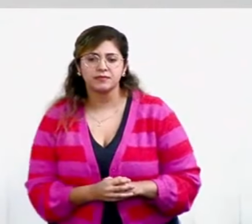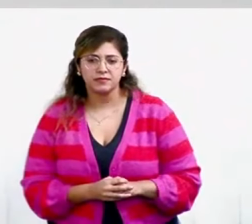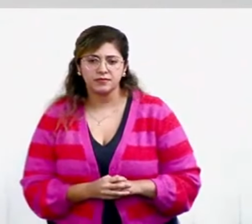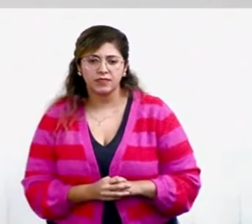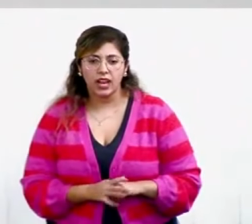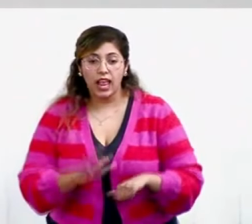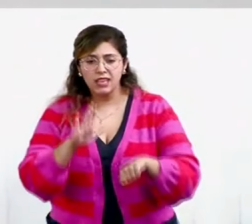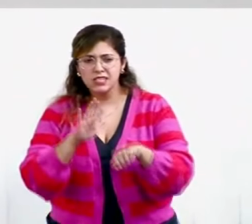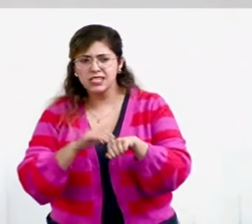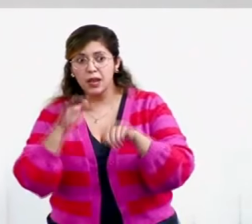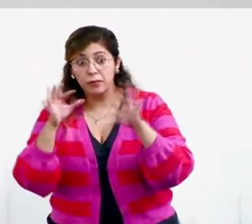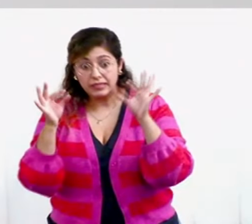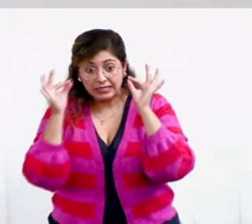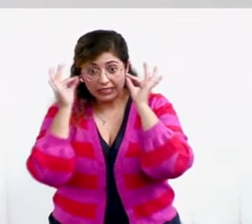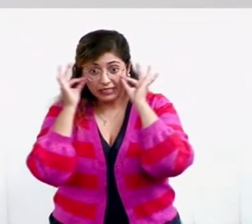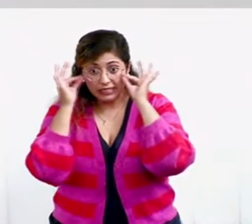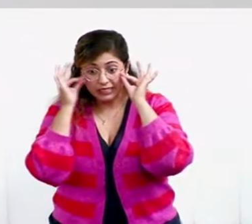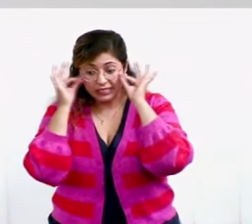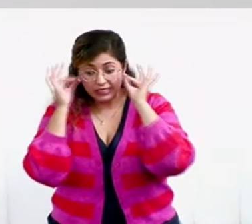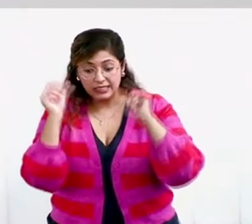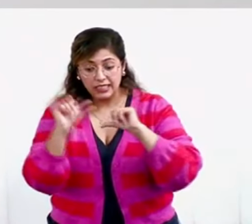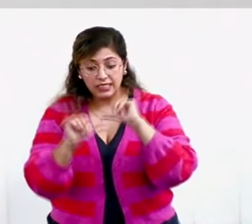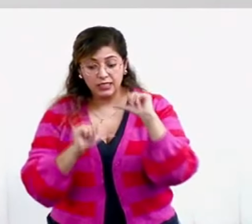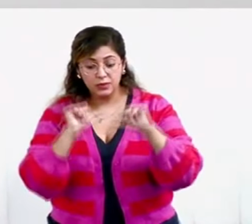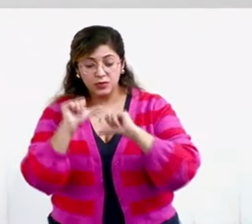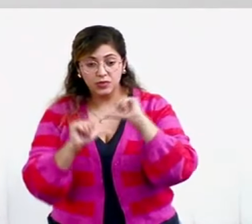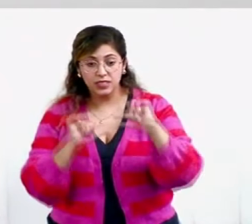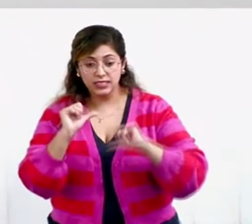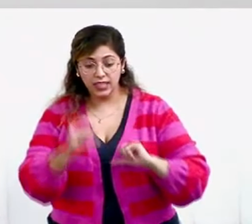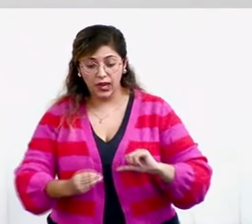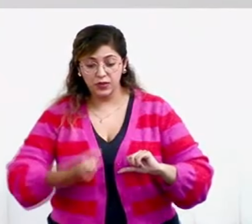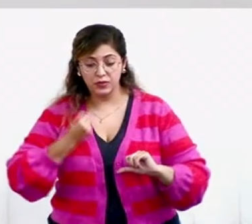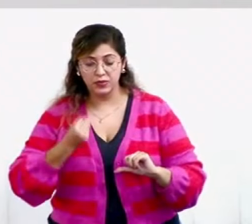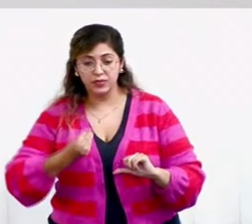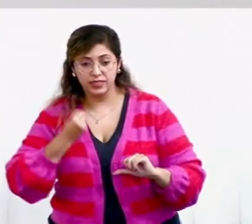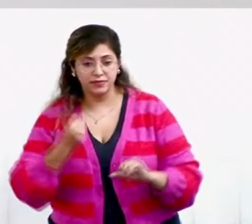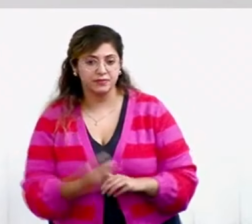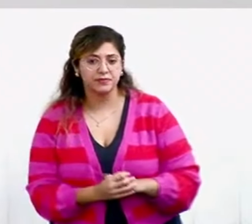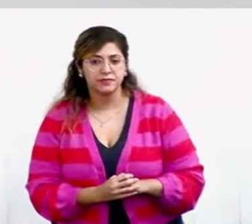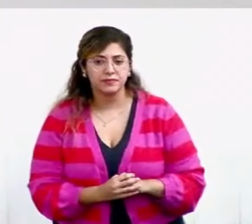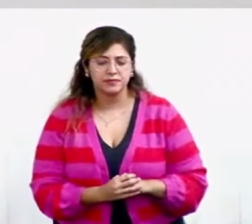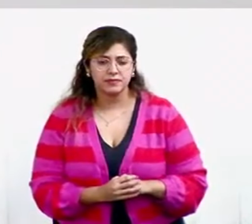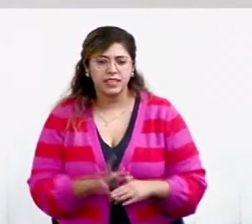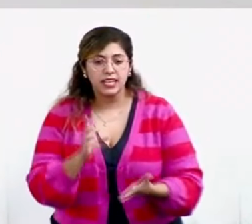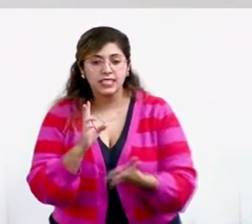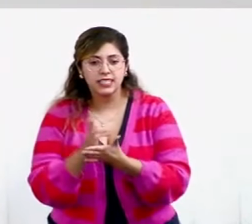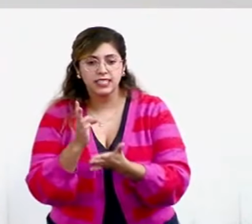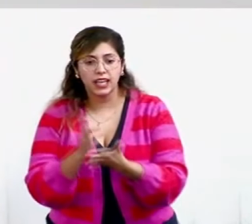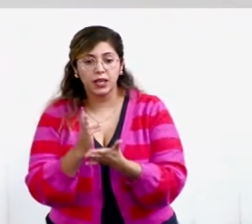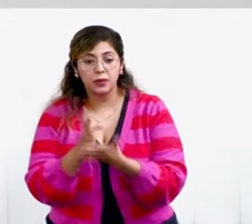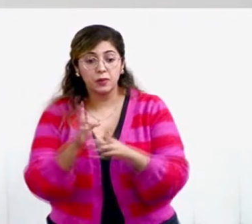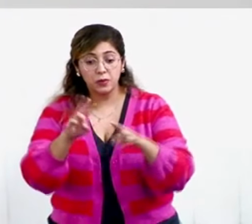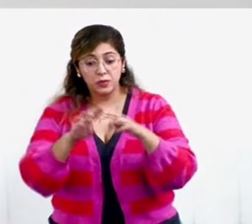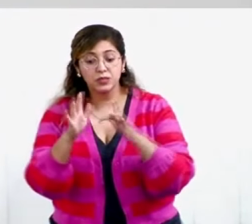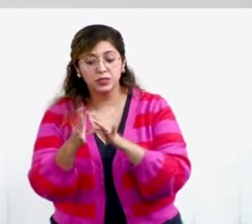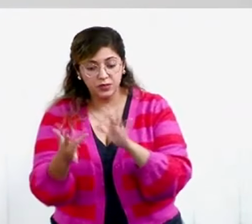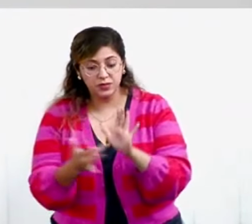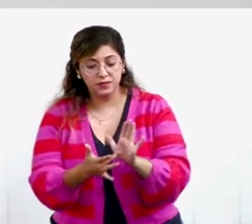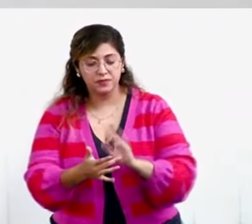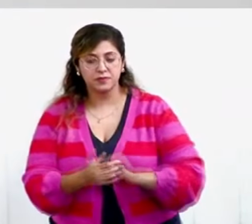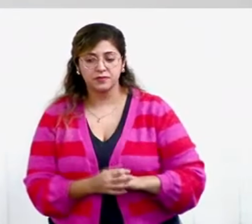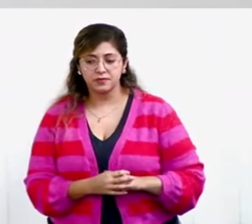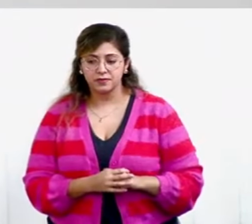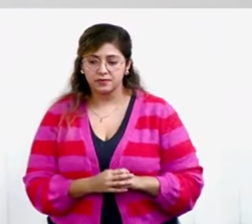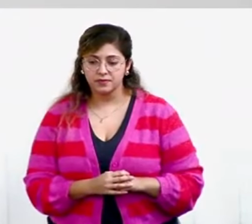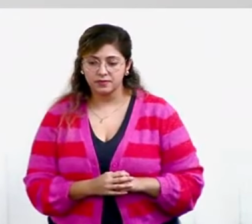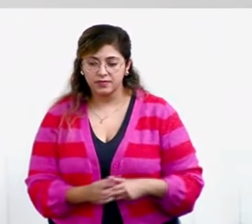de revestir para conversão, que é um ato gracioso de Deus através do seu Filho Jesus Cristo.